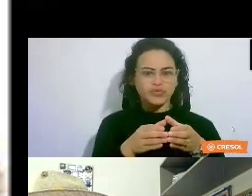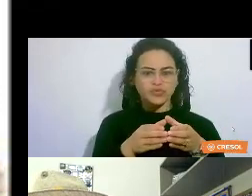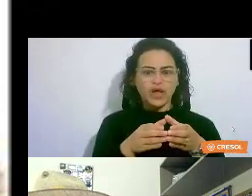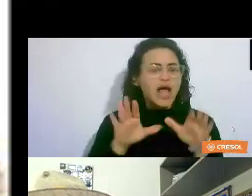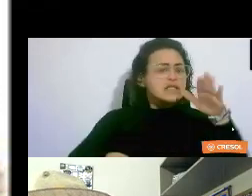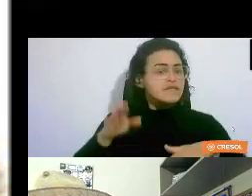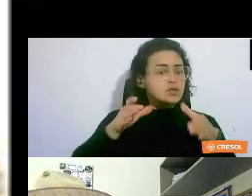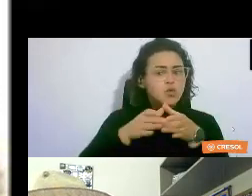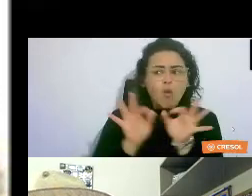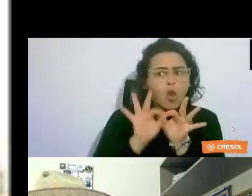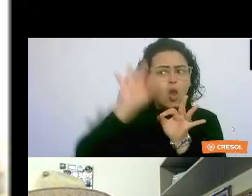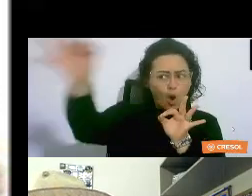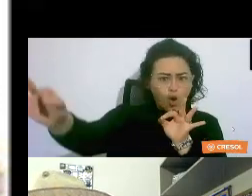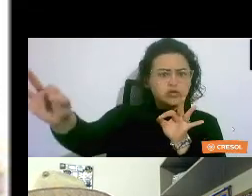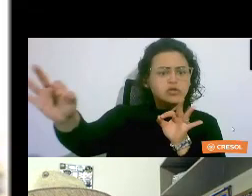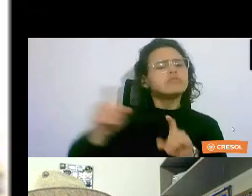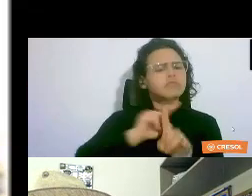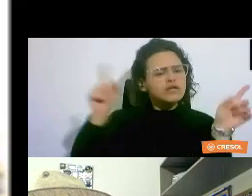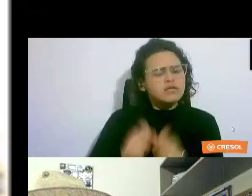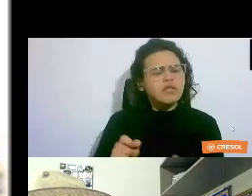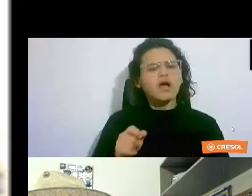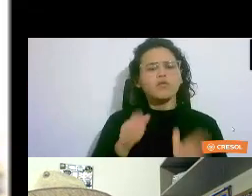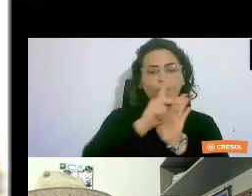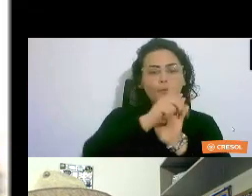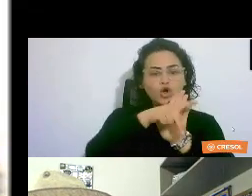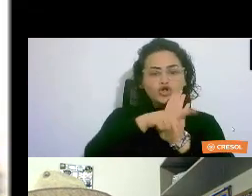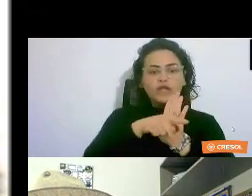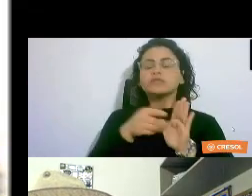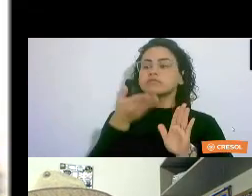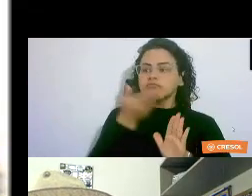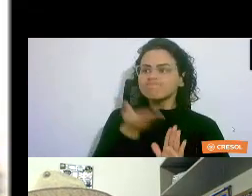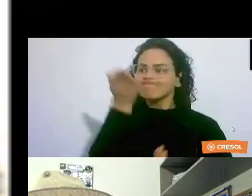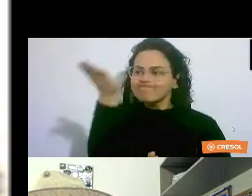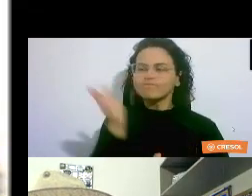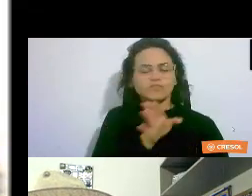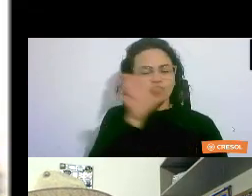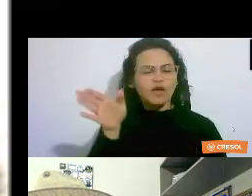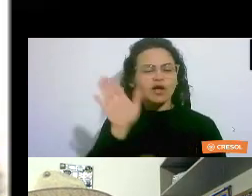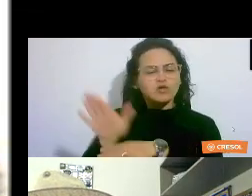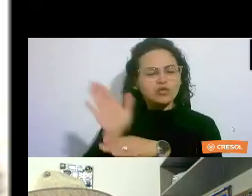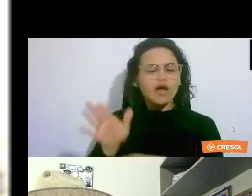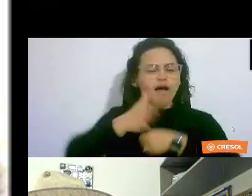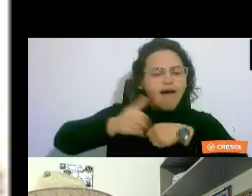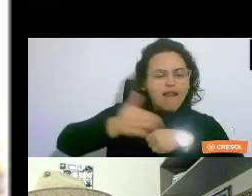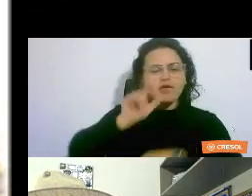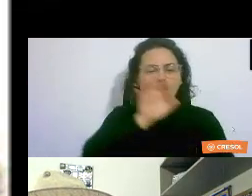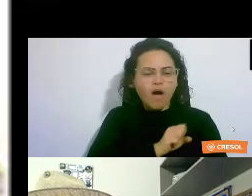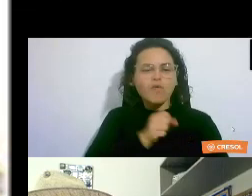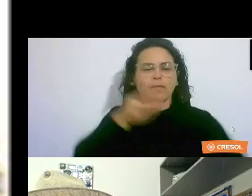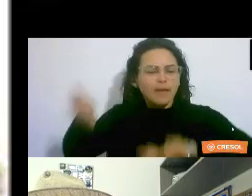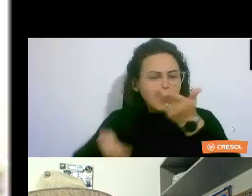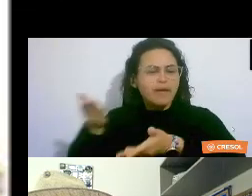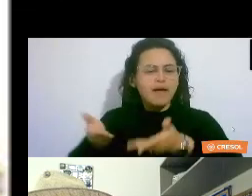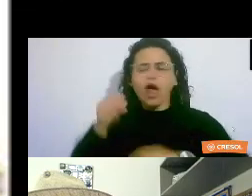de nós, que levem algum benefício, algum carinho, um gesto de amor, alguma coisa que possa